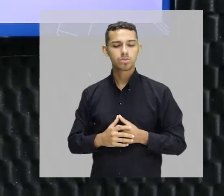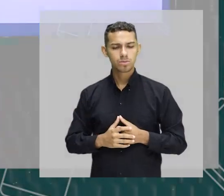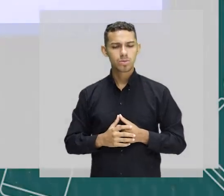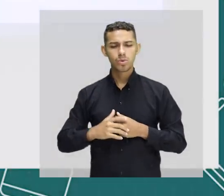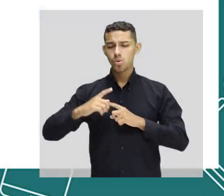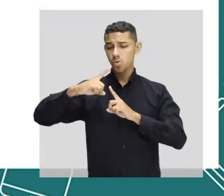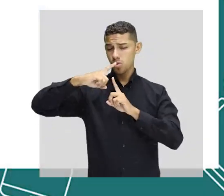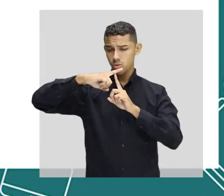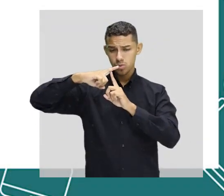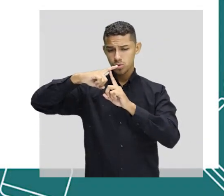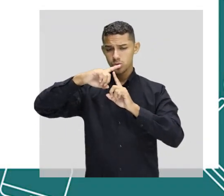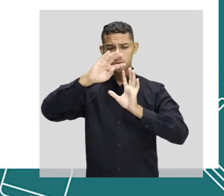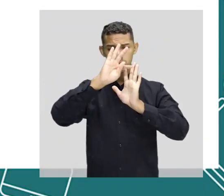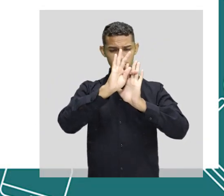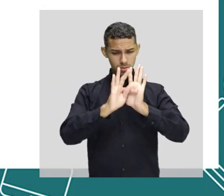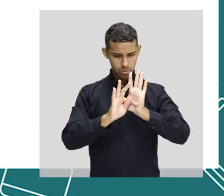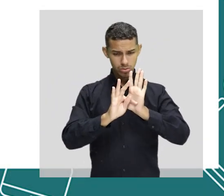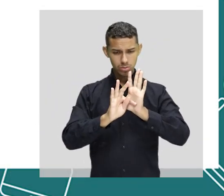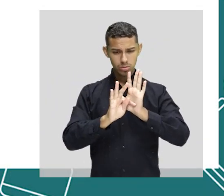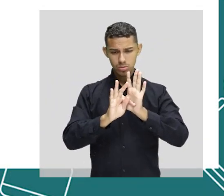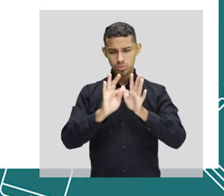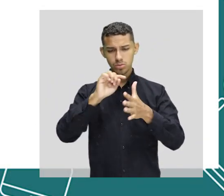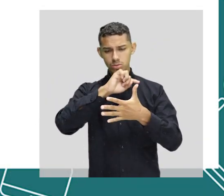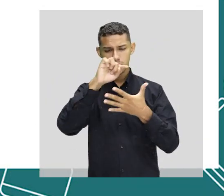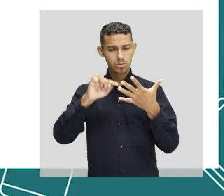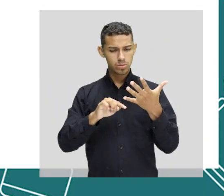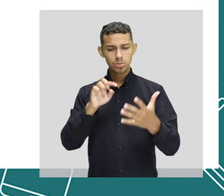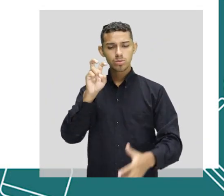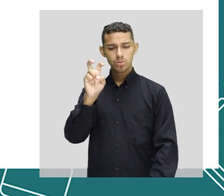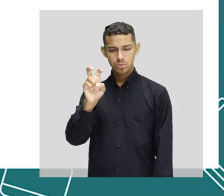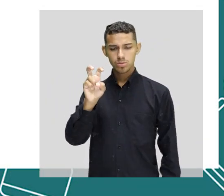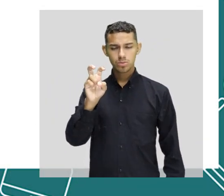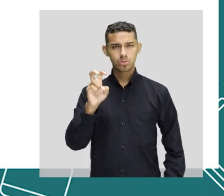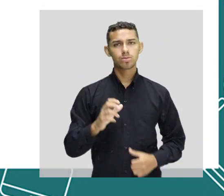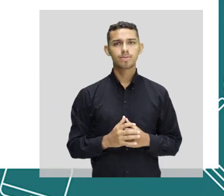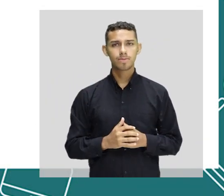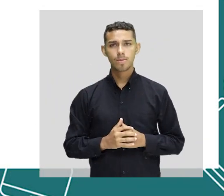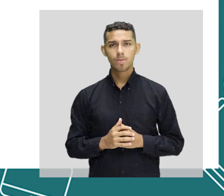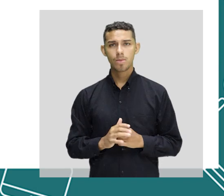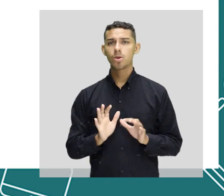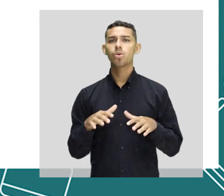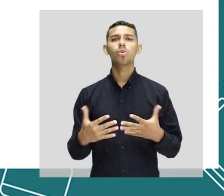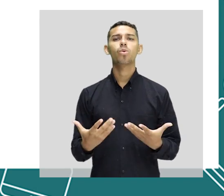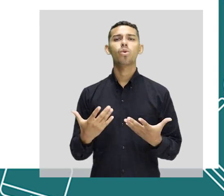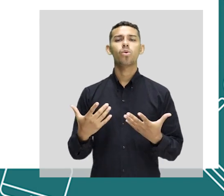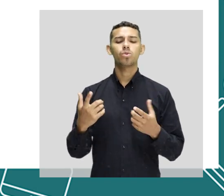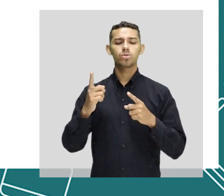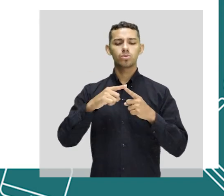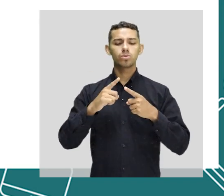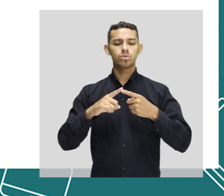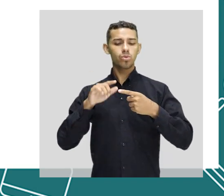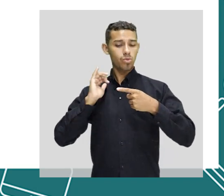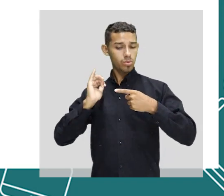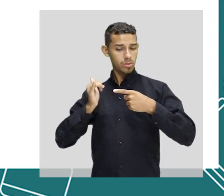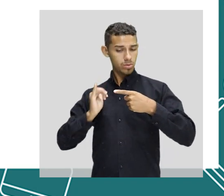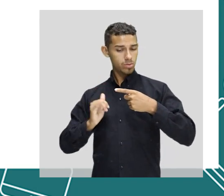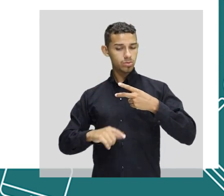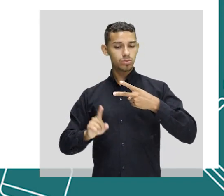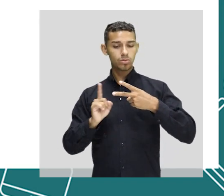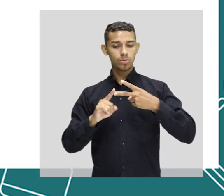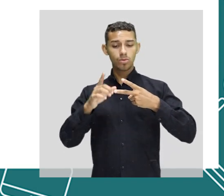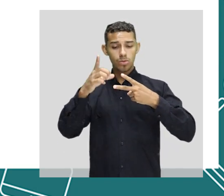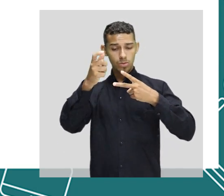Os tipos textuais. Nós temos 5 tipos textuais. E quais são eles? O narrativo,